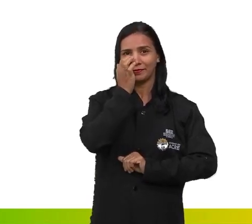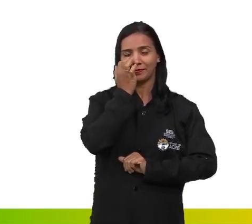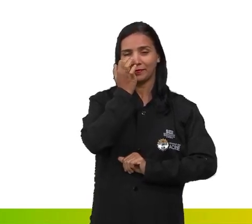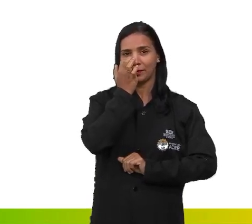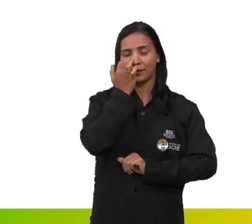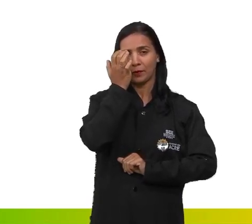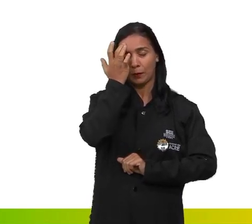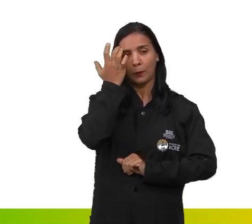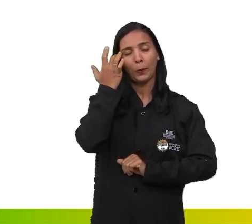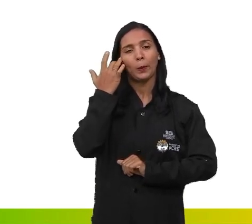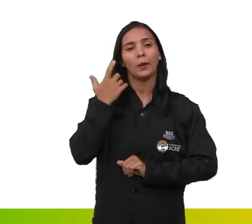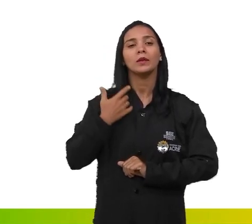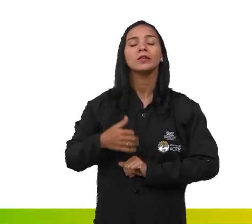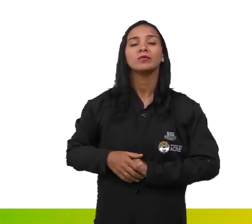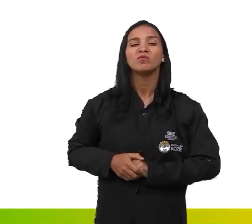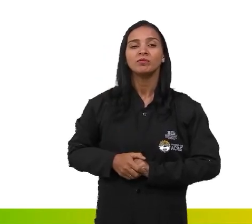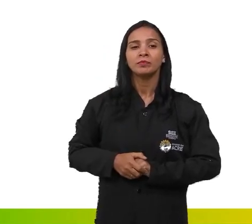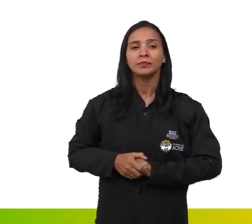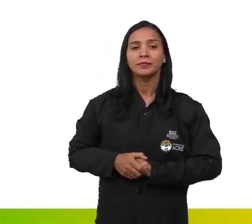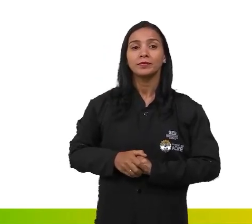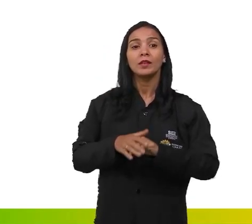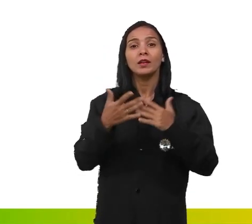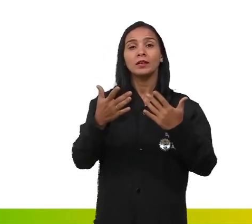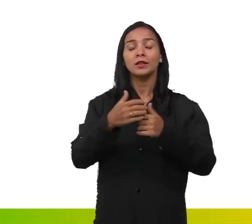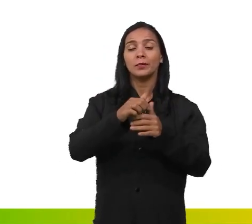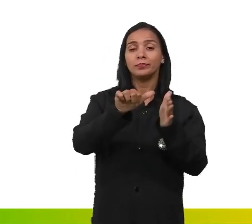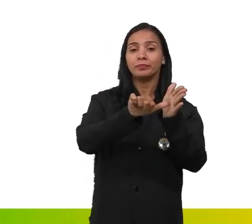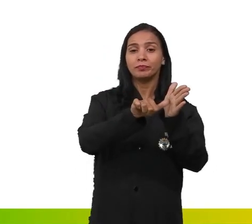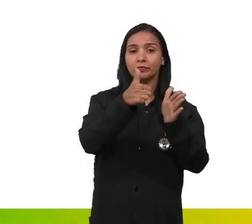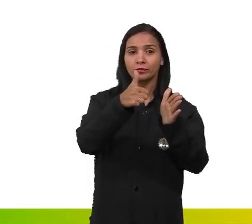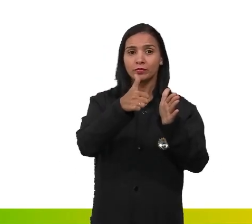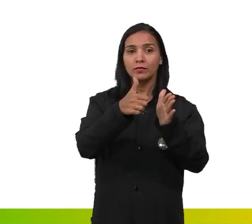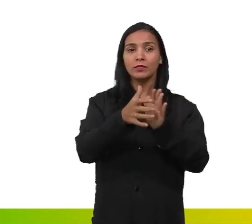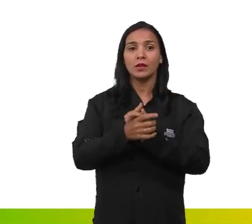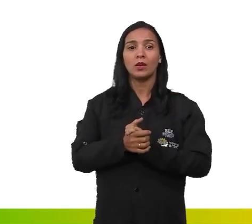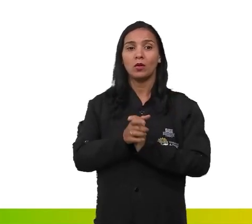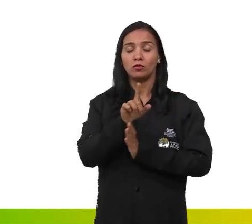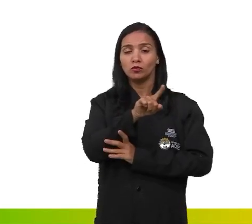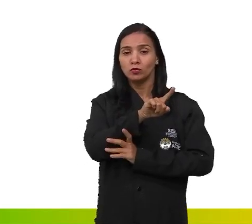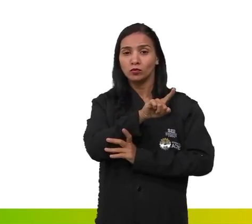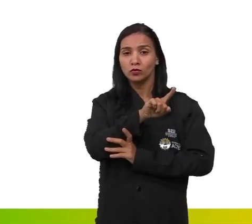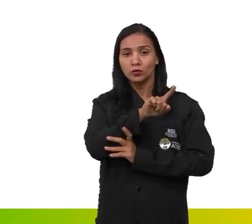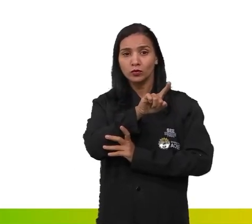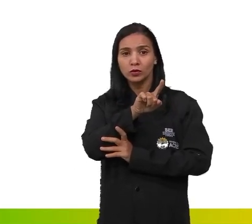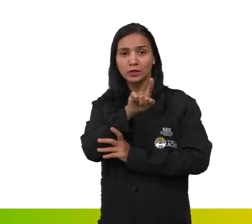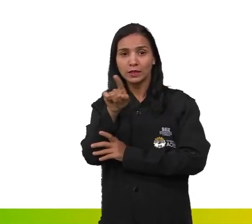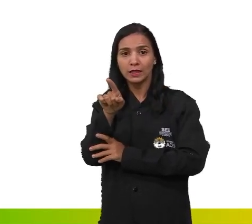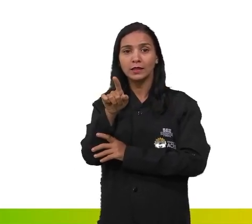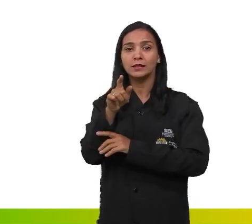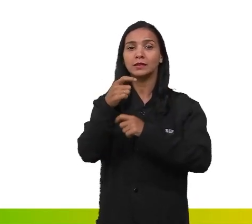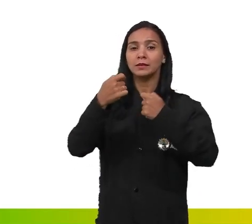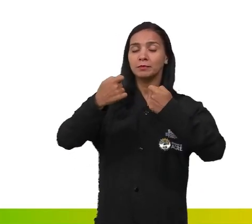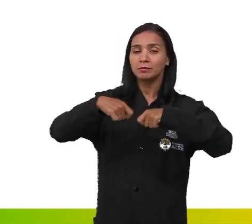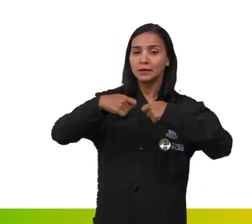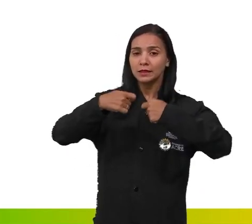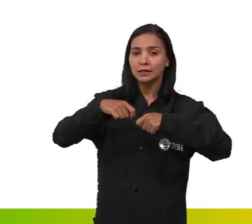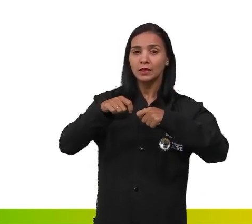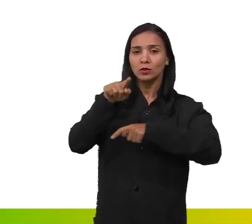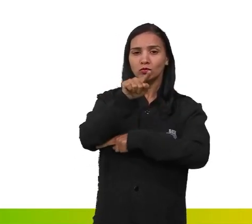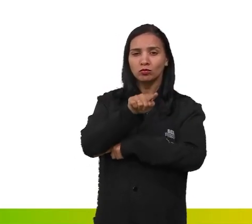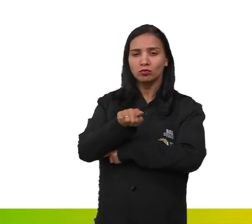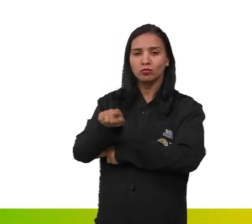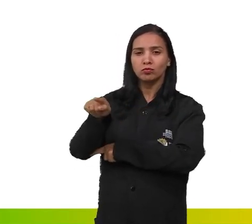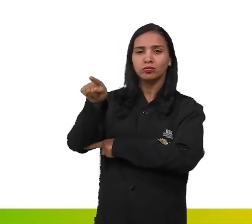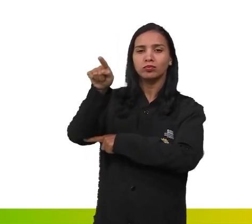Aqui nós temos circle the preposition to complete the sentence. Circule a preposição